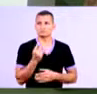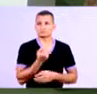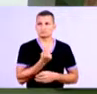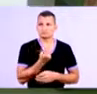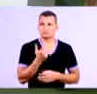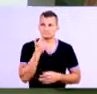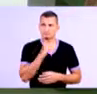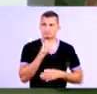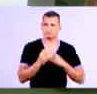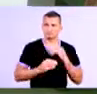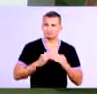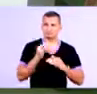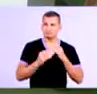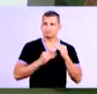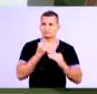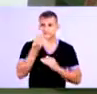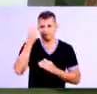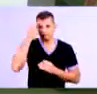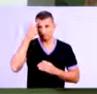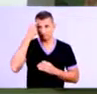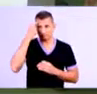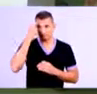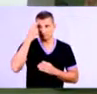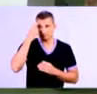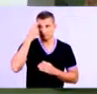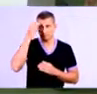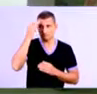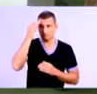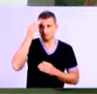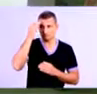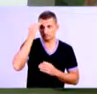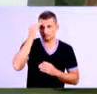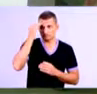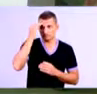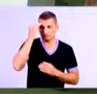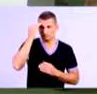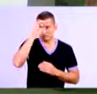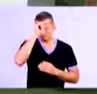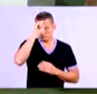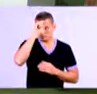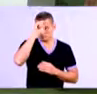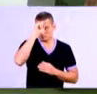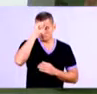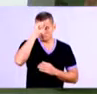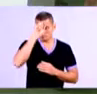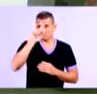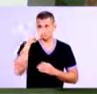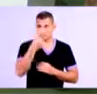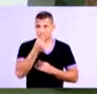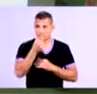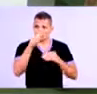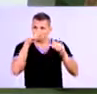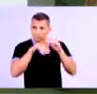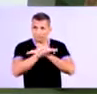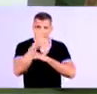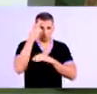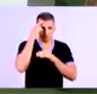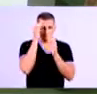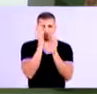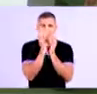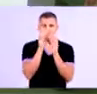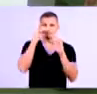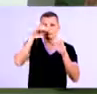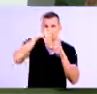através do processo da nossa memória, né, aprendemos e finalmente a gente armazena isso dentro do nosso cérebro, através do processo